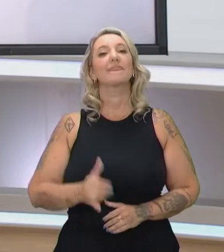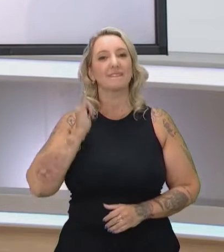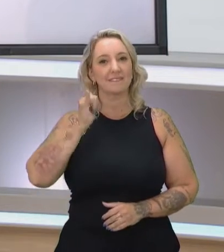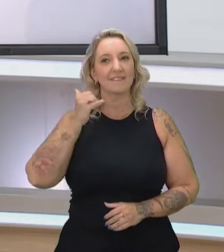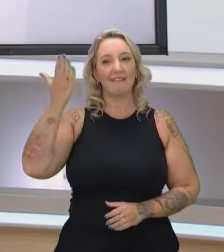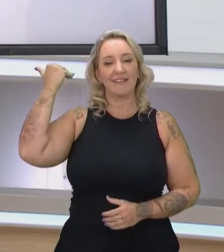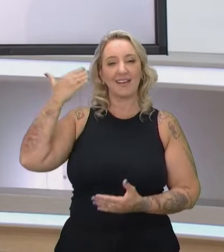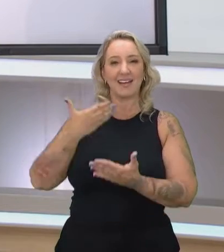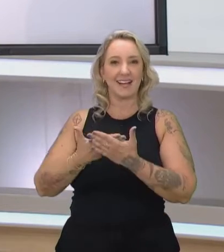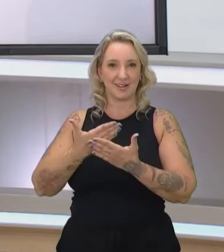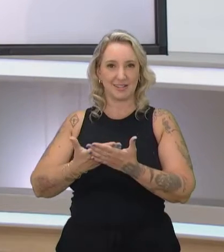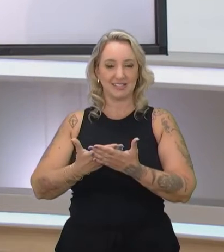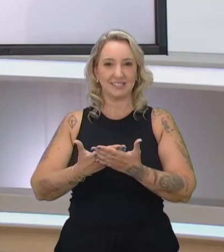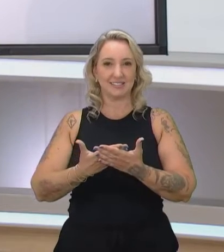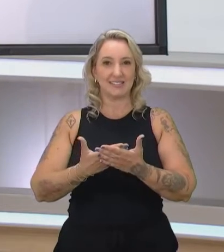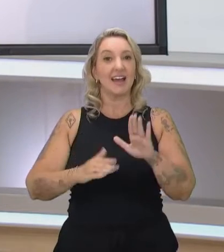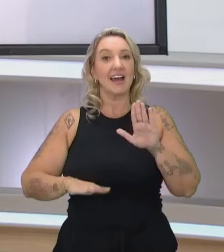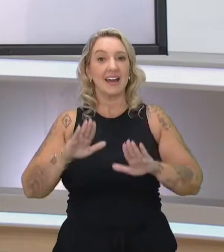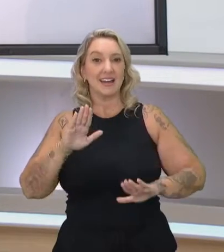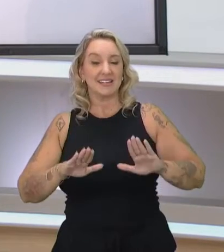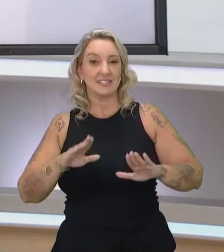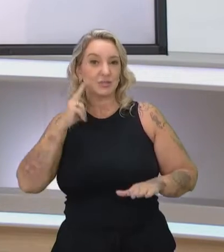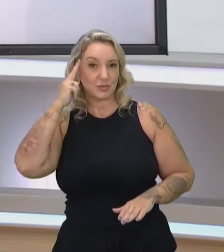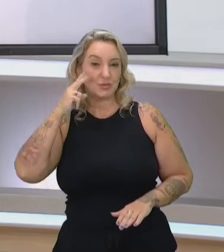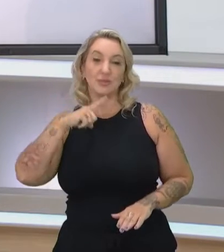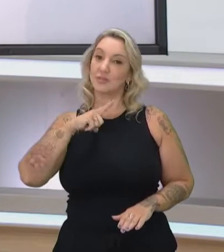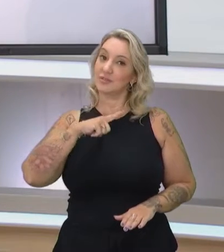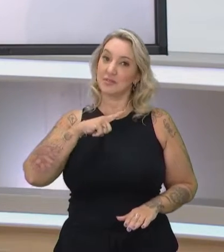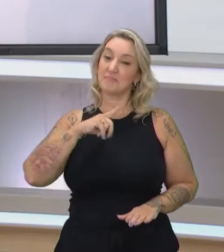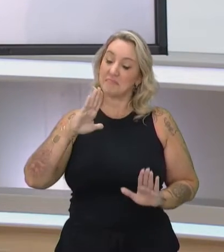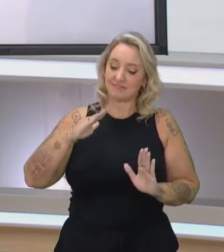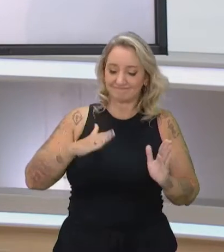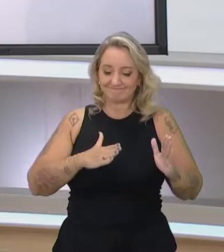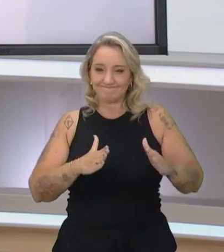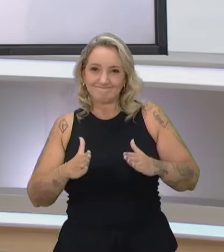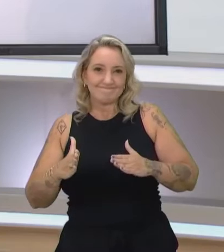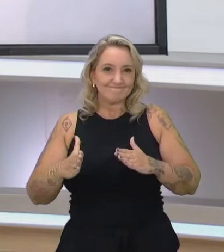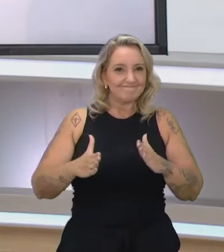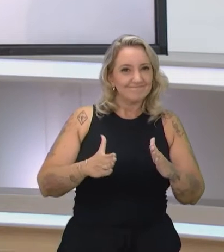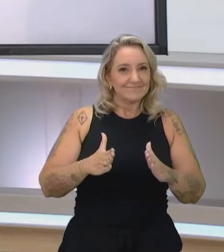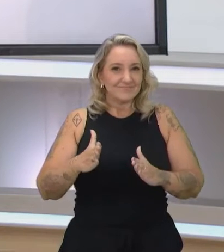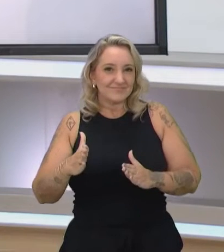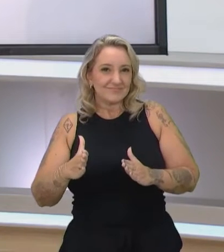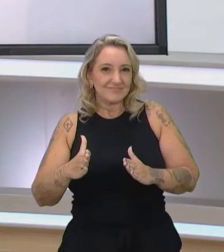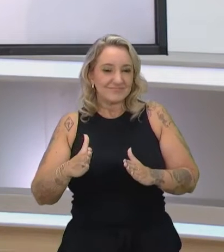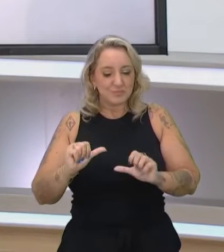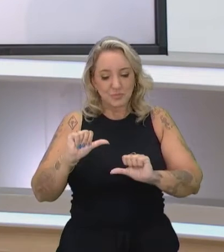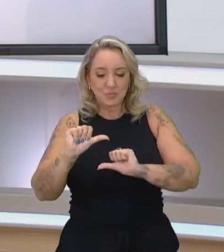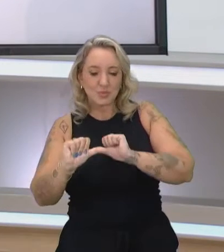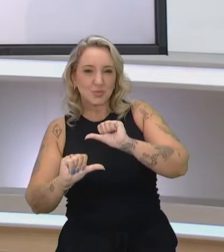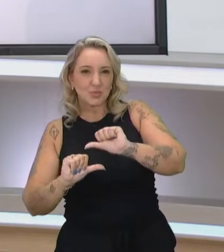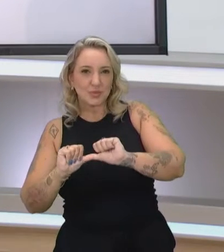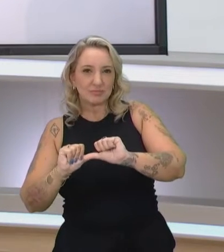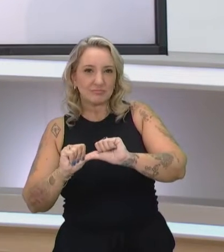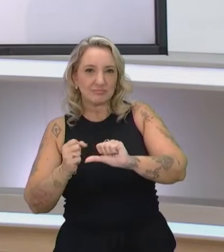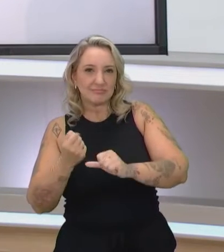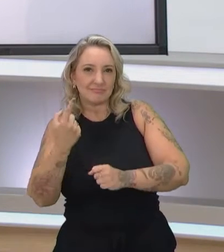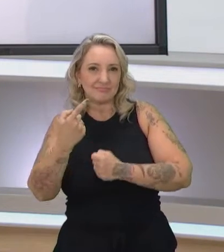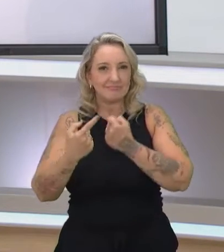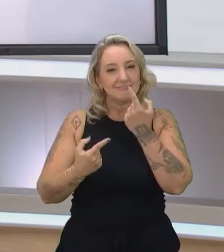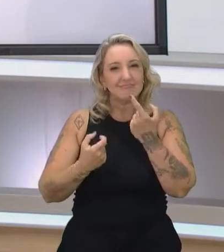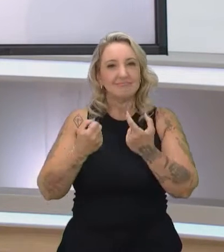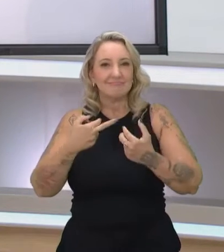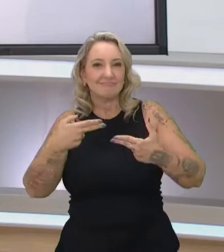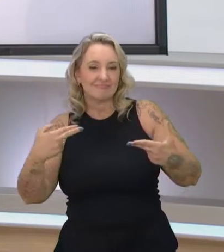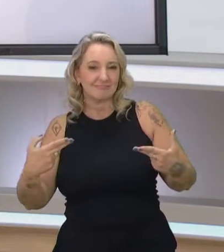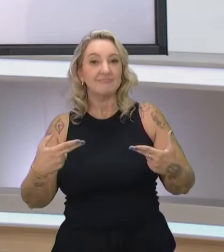nas outras aulas, às vezes a gente tem um sonho e no caminho talvez vá acontecendo coisas e mude. Muda